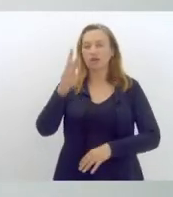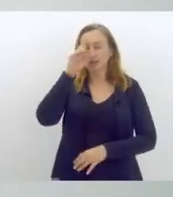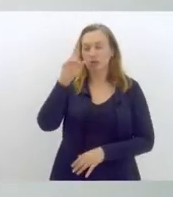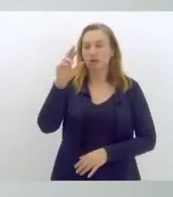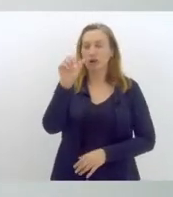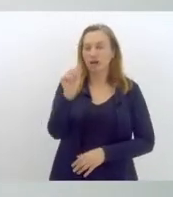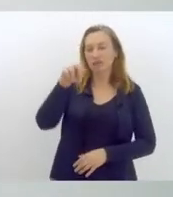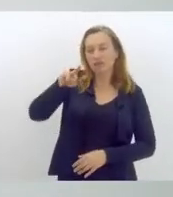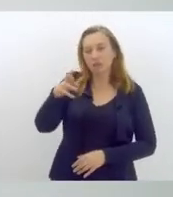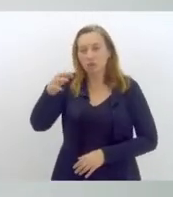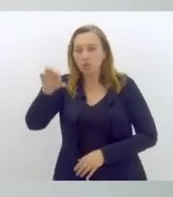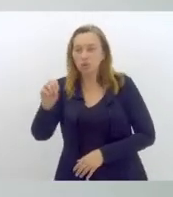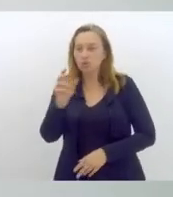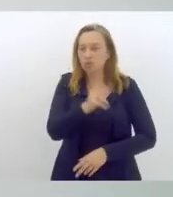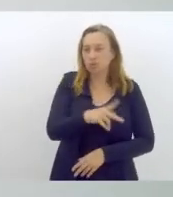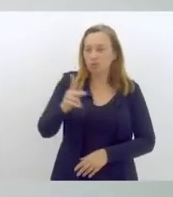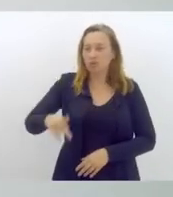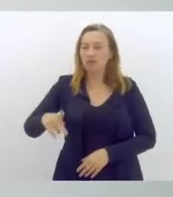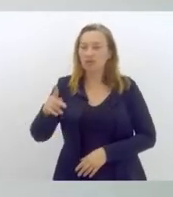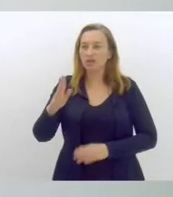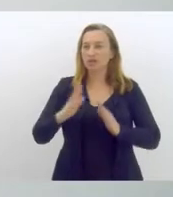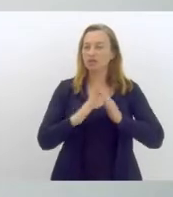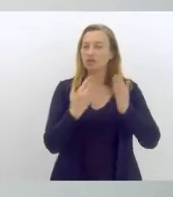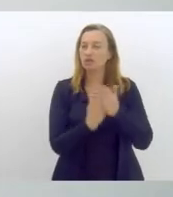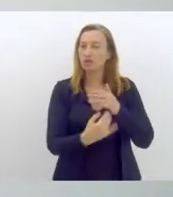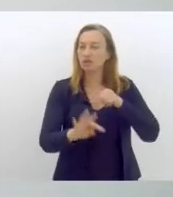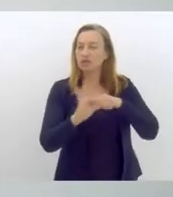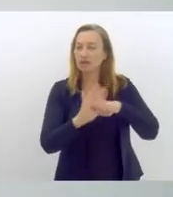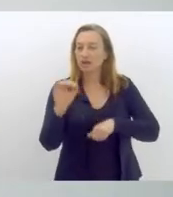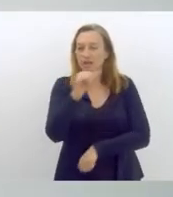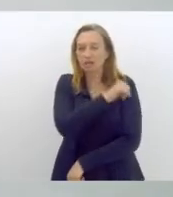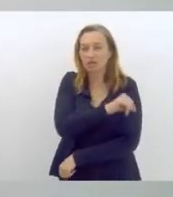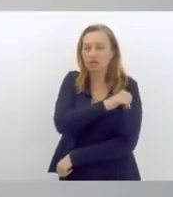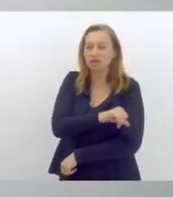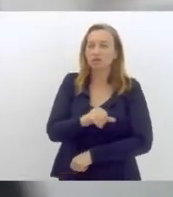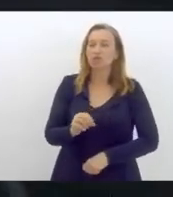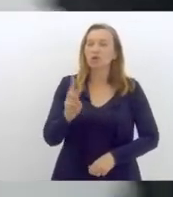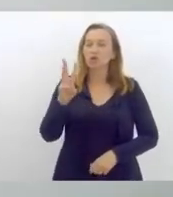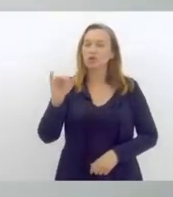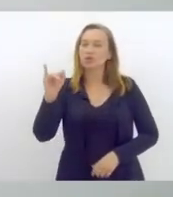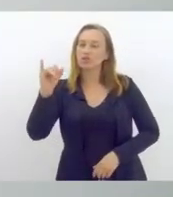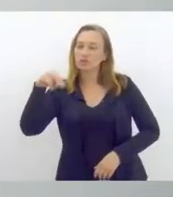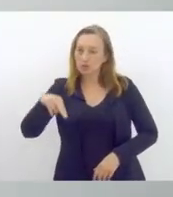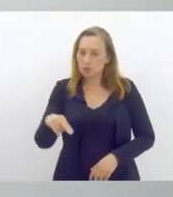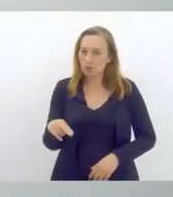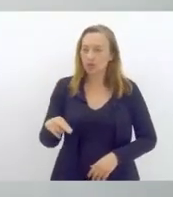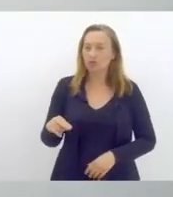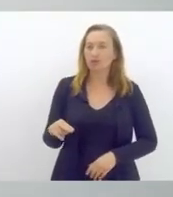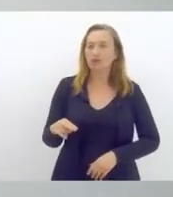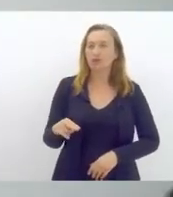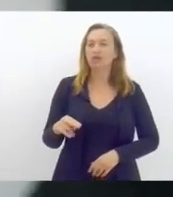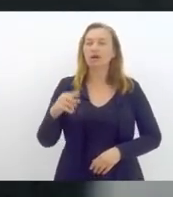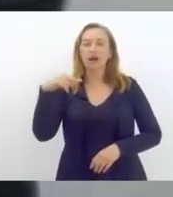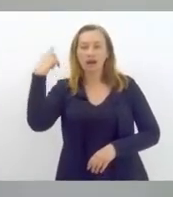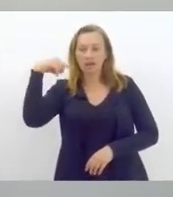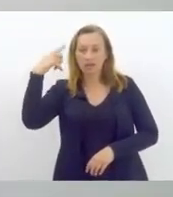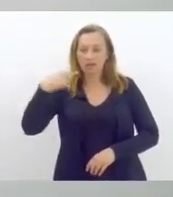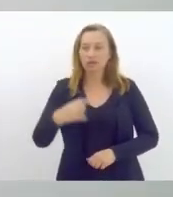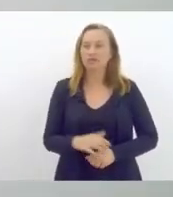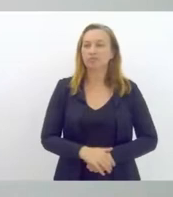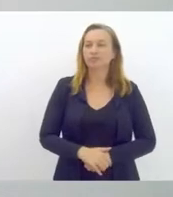Carlos Celeste professor da Faetec Rio Doutor Wilson Roberto Pereira Duarte Silva advogado